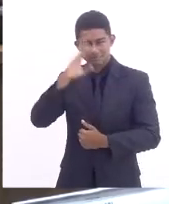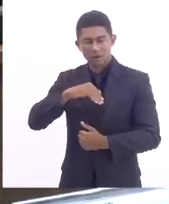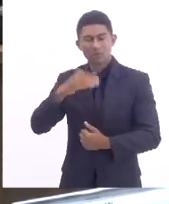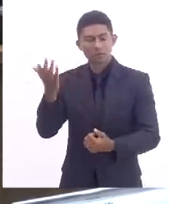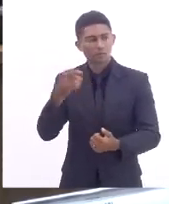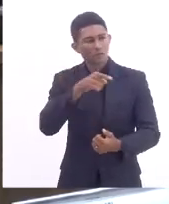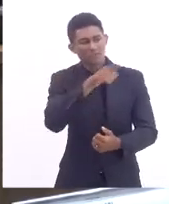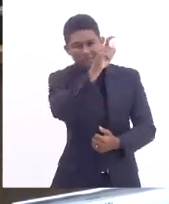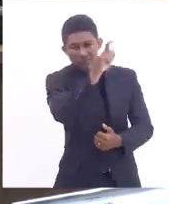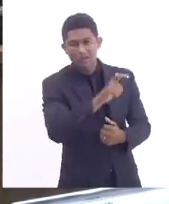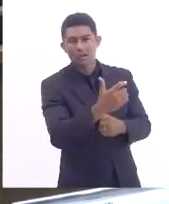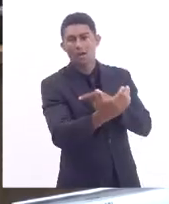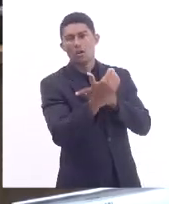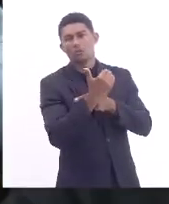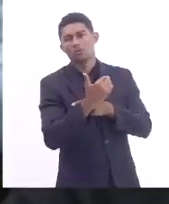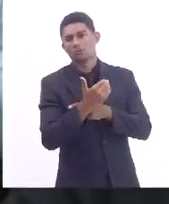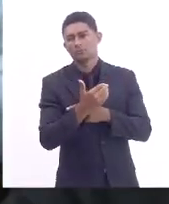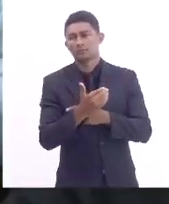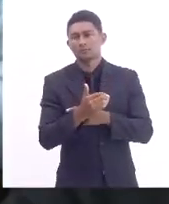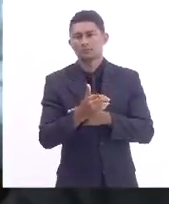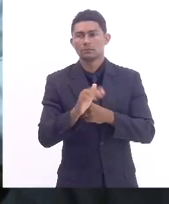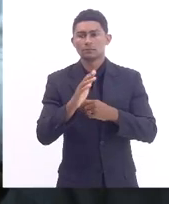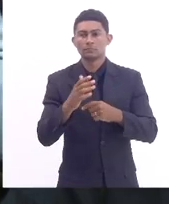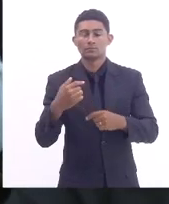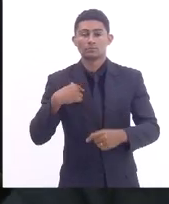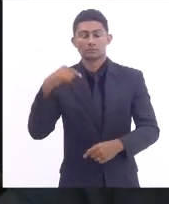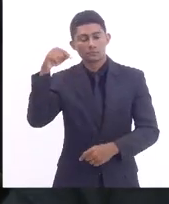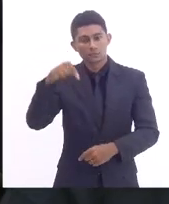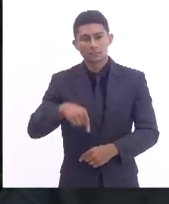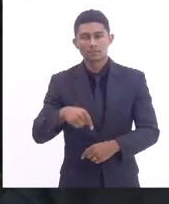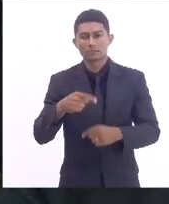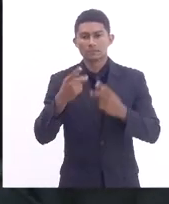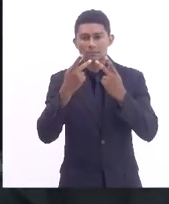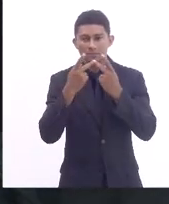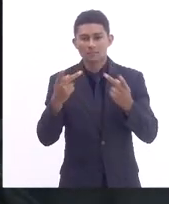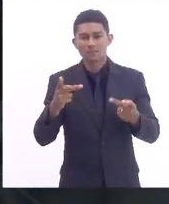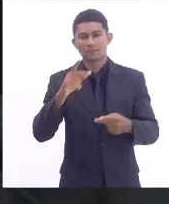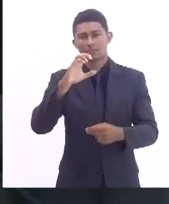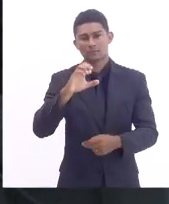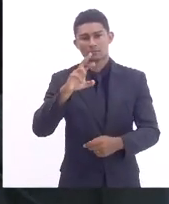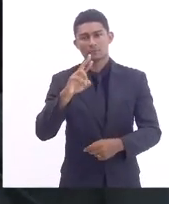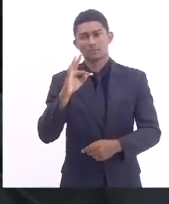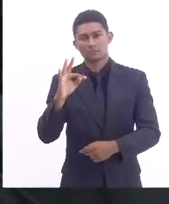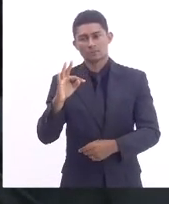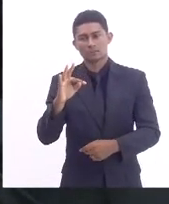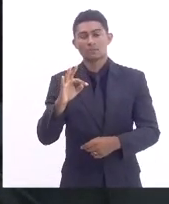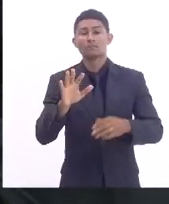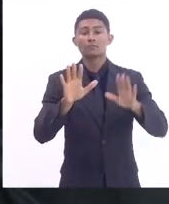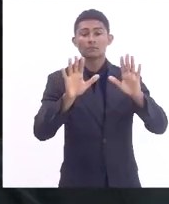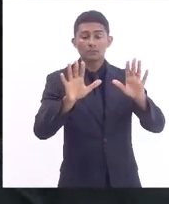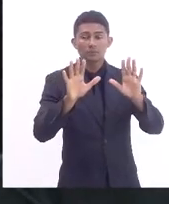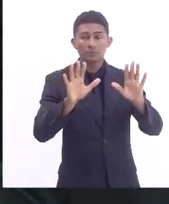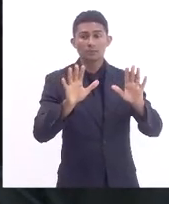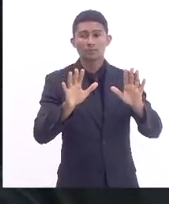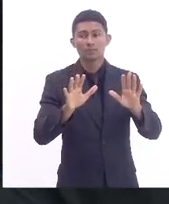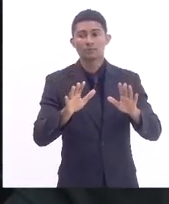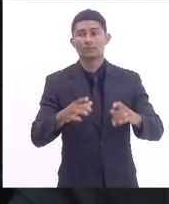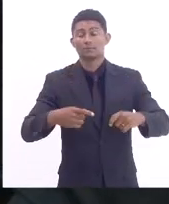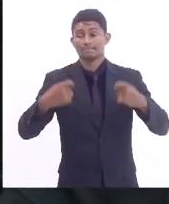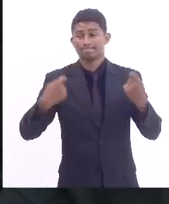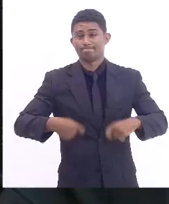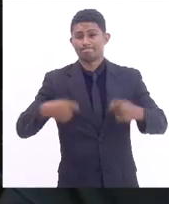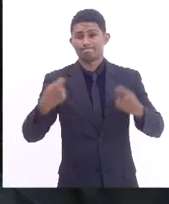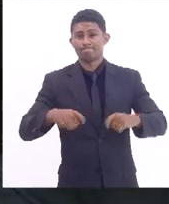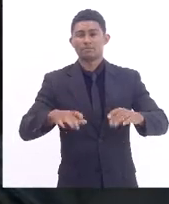meu respeito agora não posso vir aqui subir aqui falar de CRT o hino e não terminar a minha